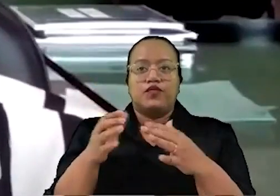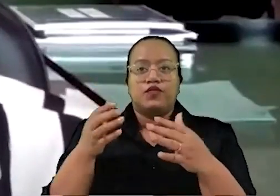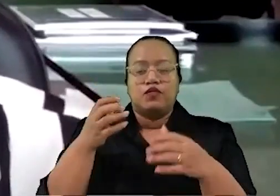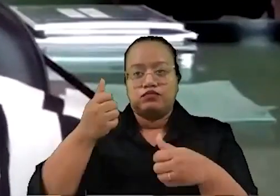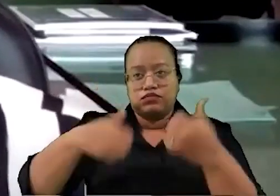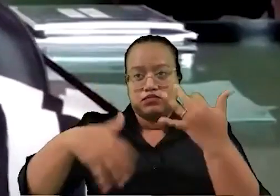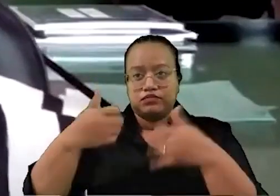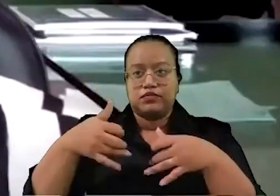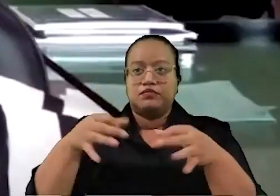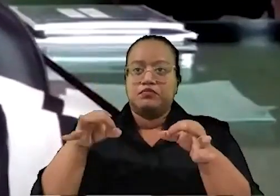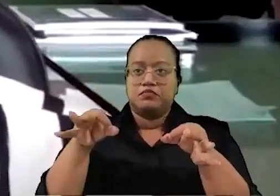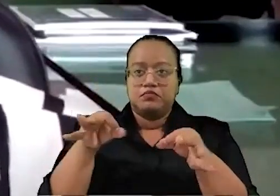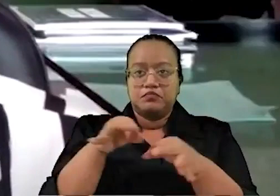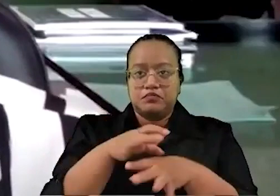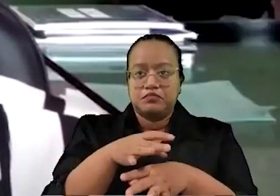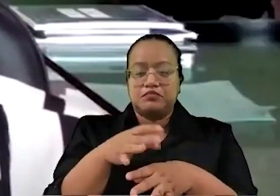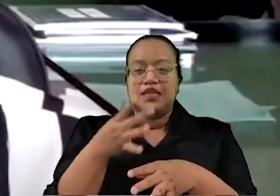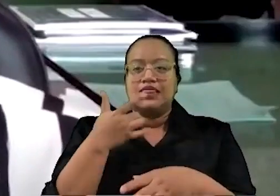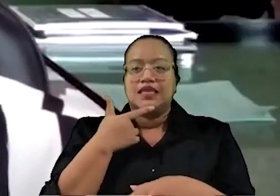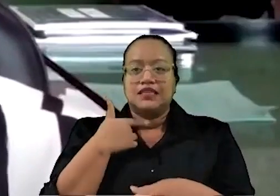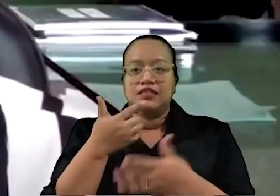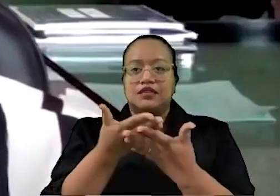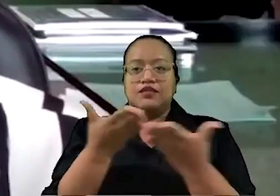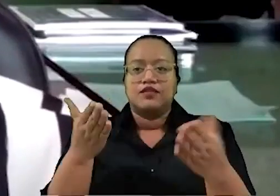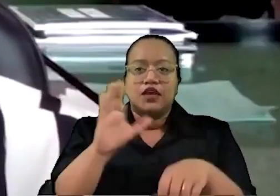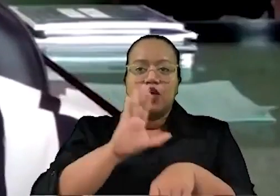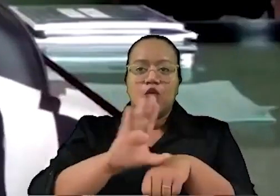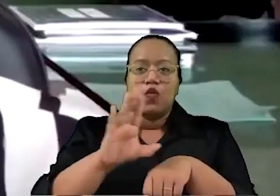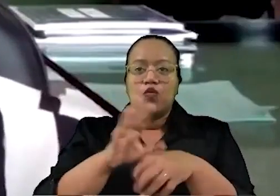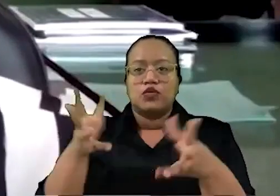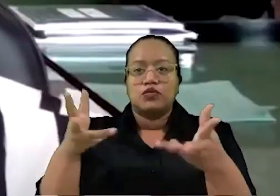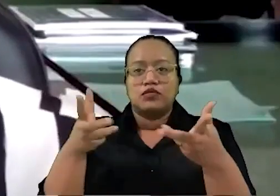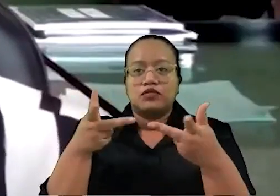curso excelente a todos, um curso extremamente proveitoso.